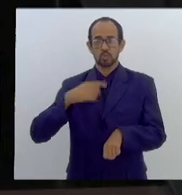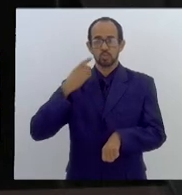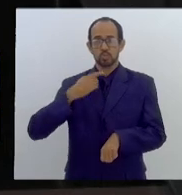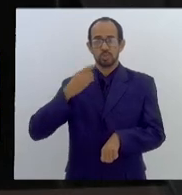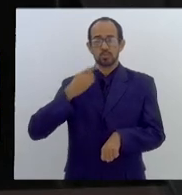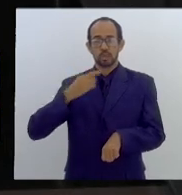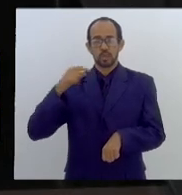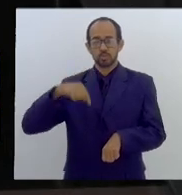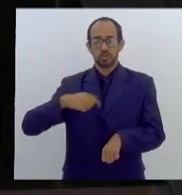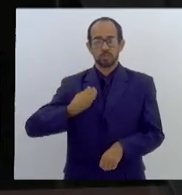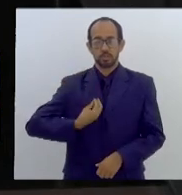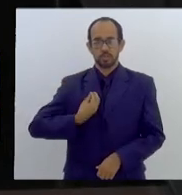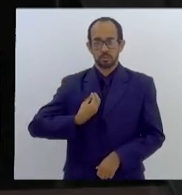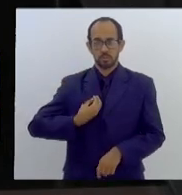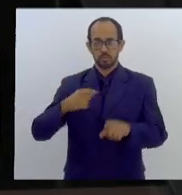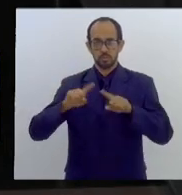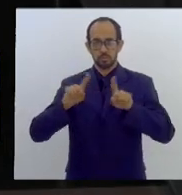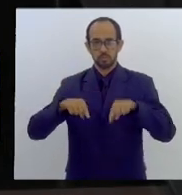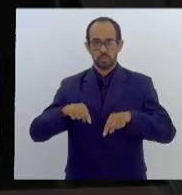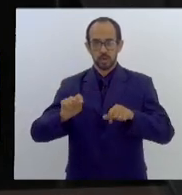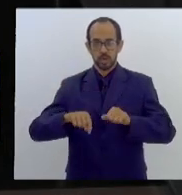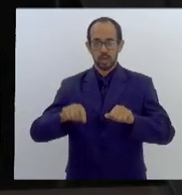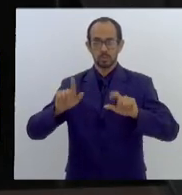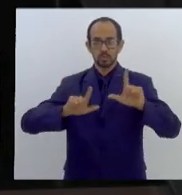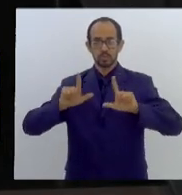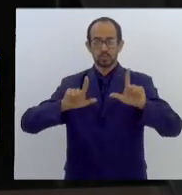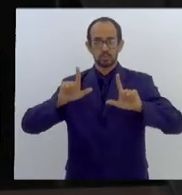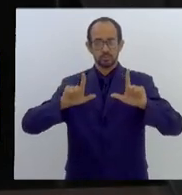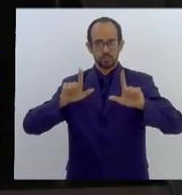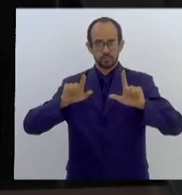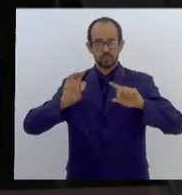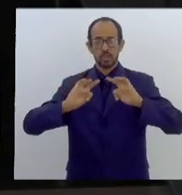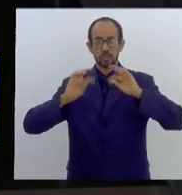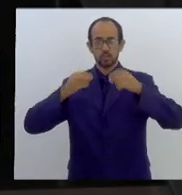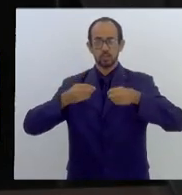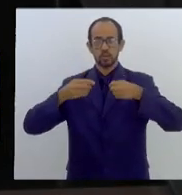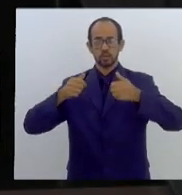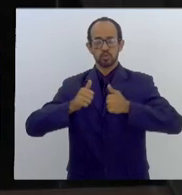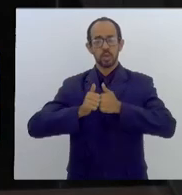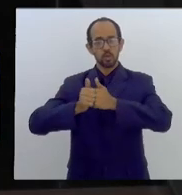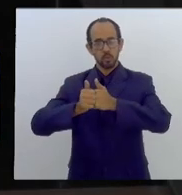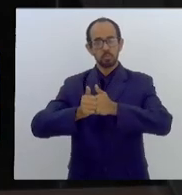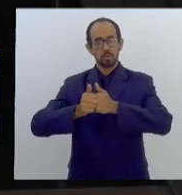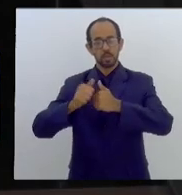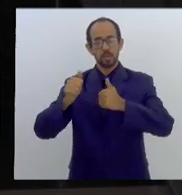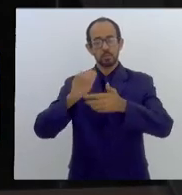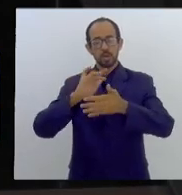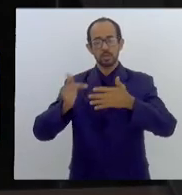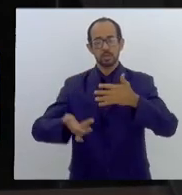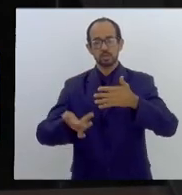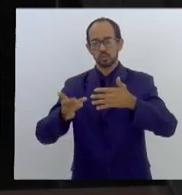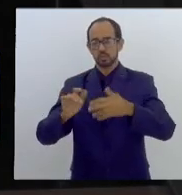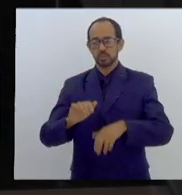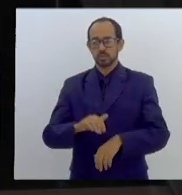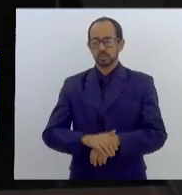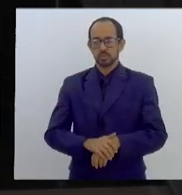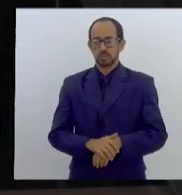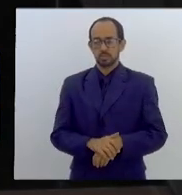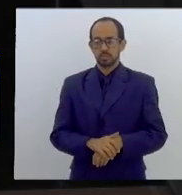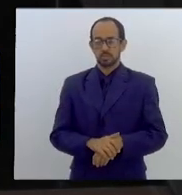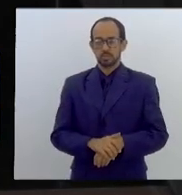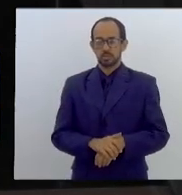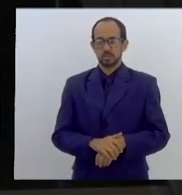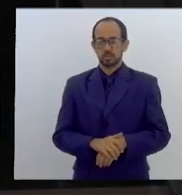presentes, servidores, funcionários, imprensa, aqueles que acompanham pelas redes sociais